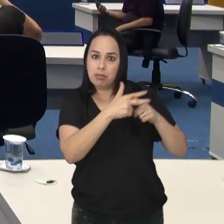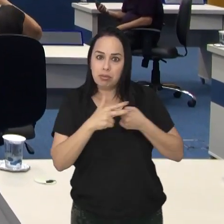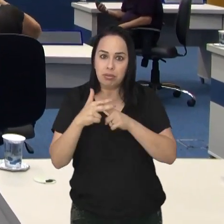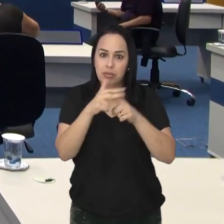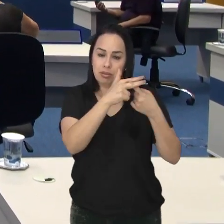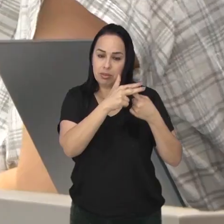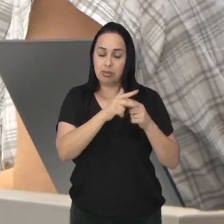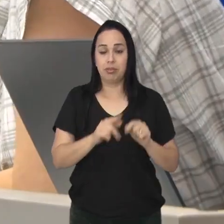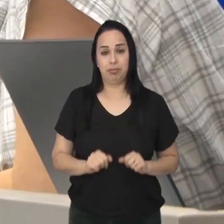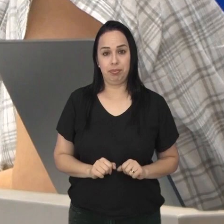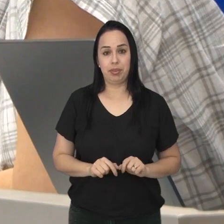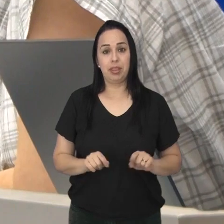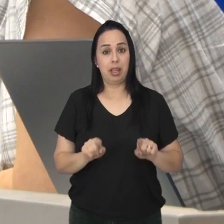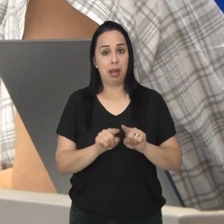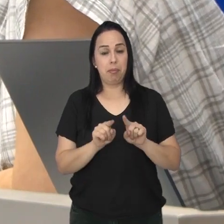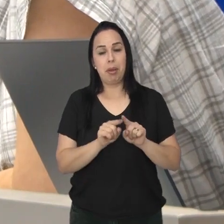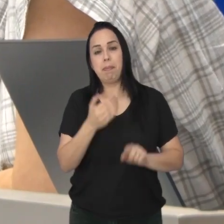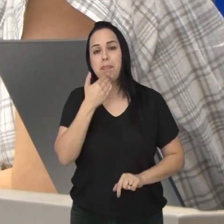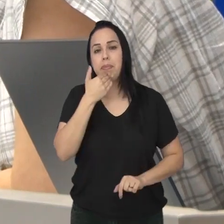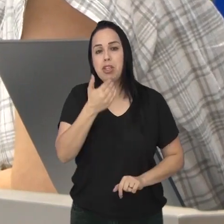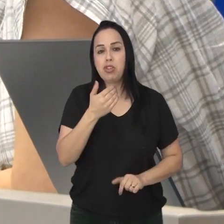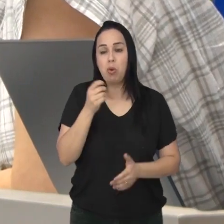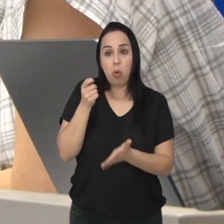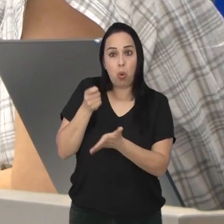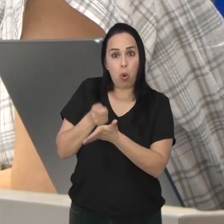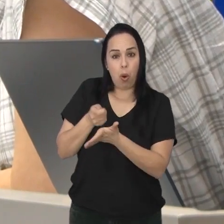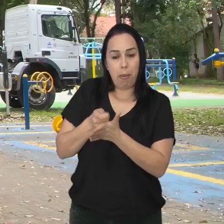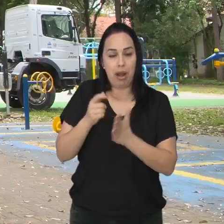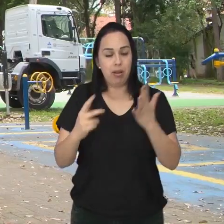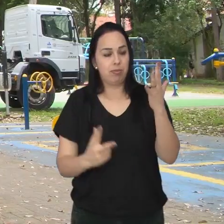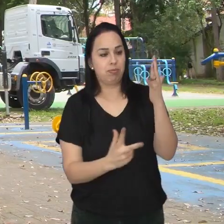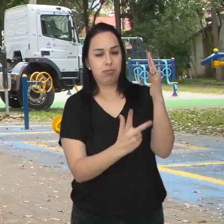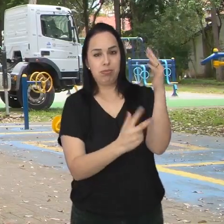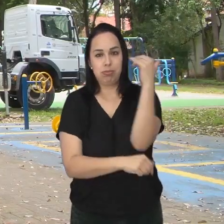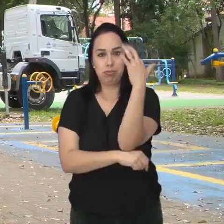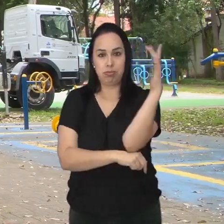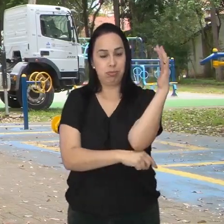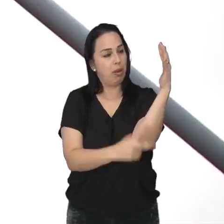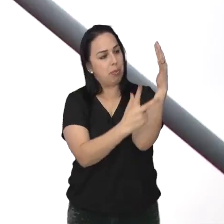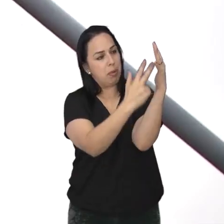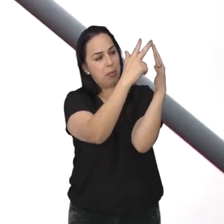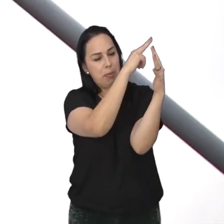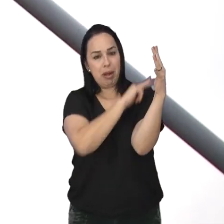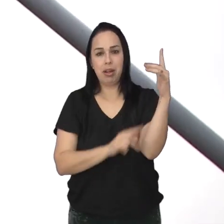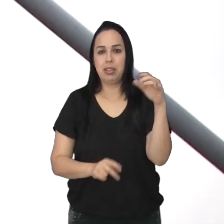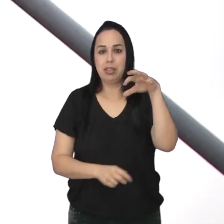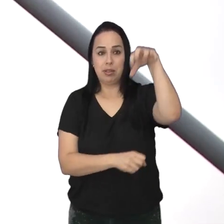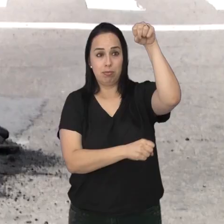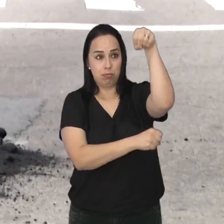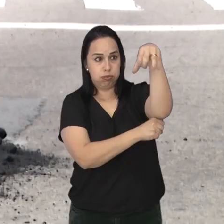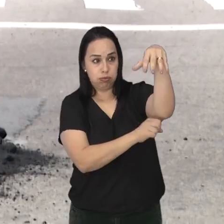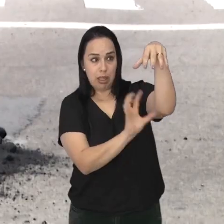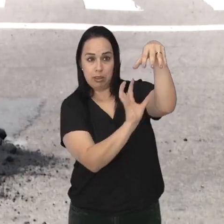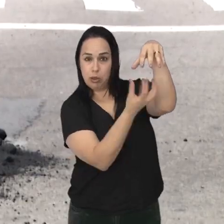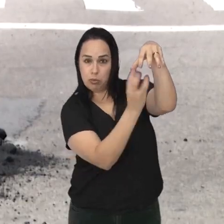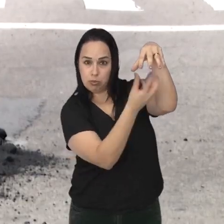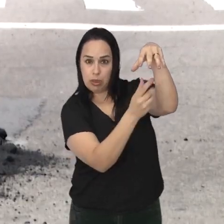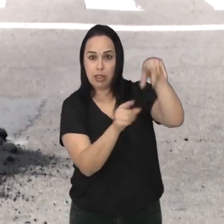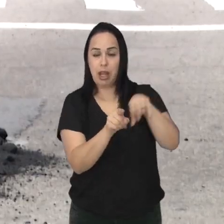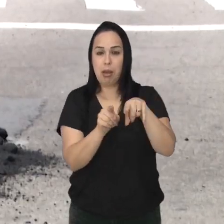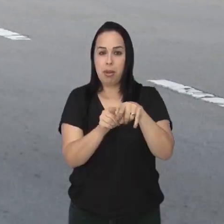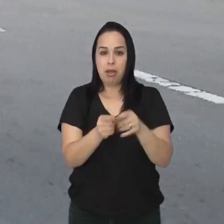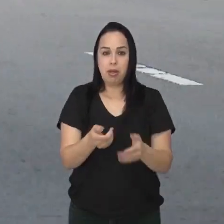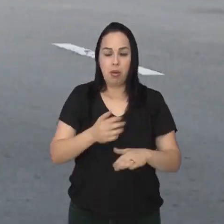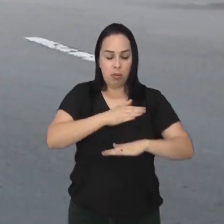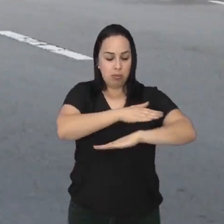manutenção pública. Entre as solicitações estavam a cobrança para podas de árvore, troca de lâmpadas, operação